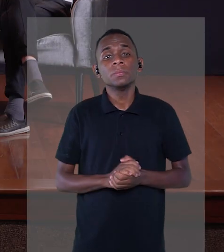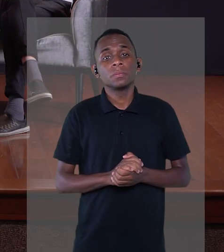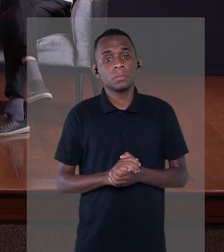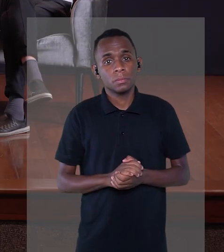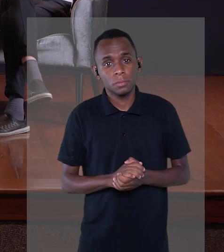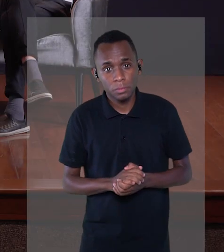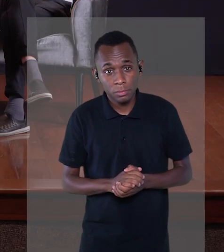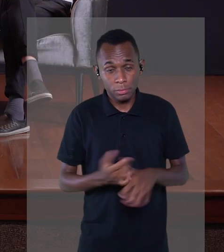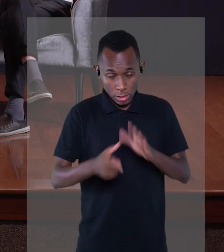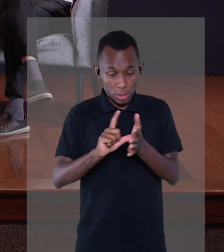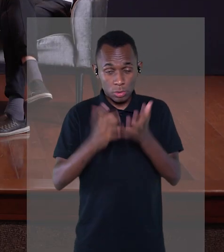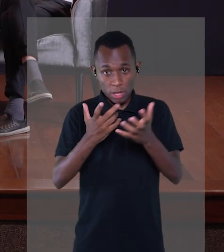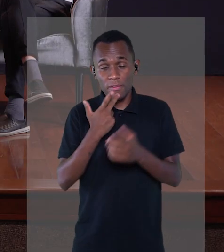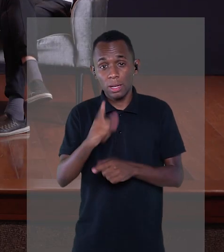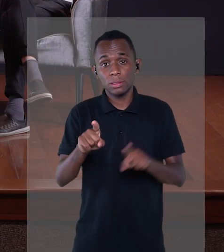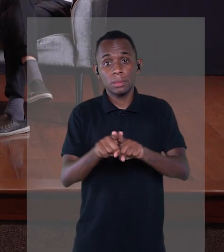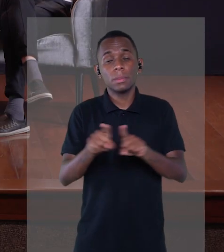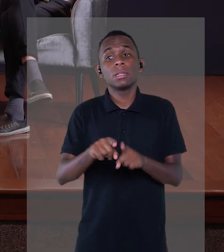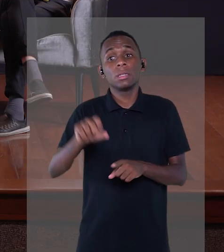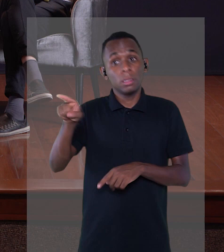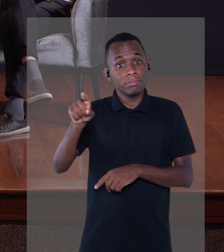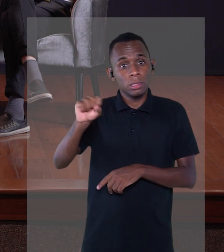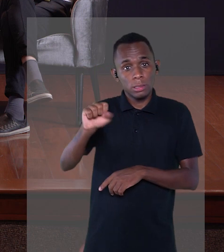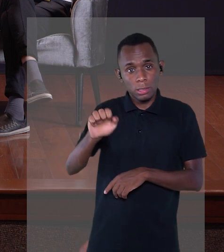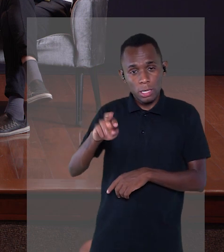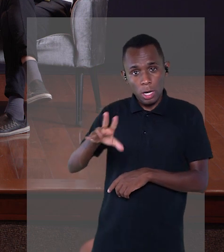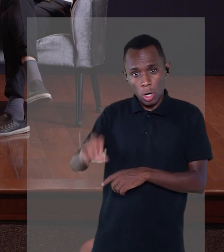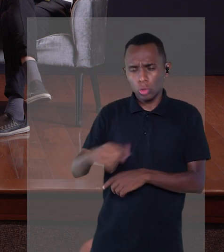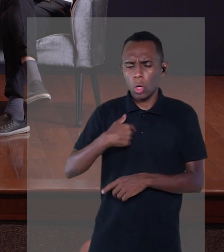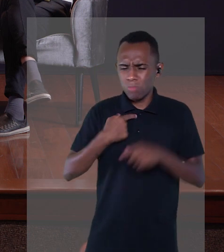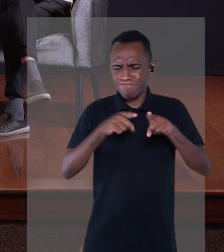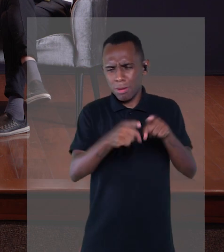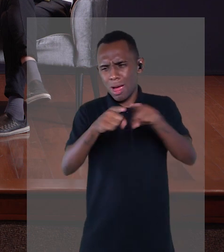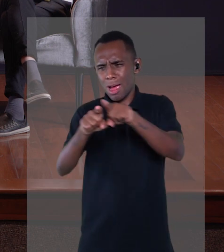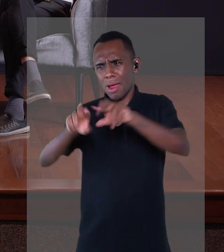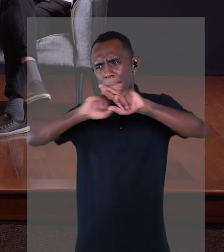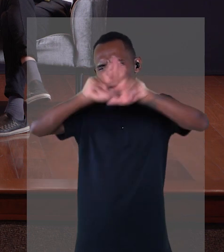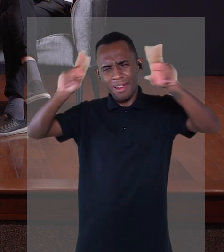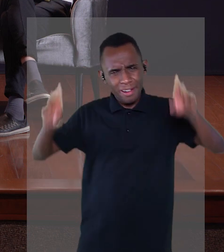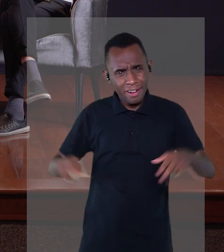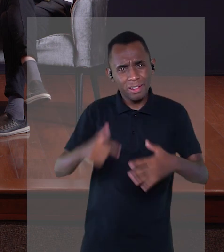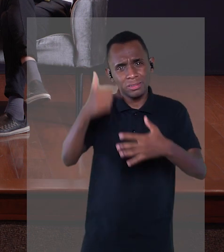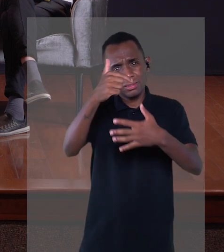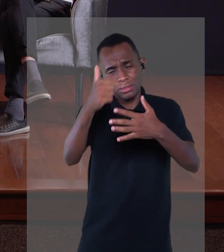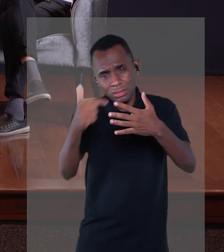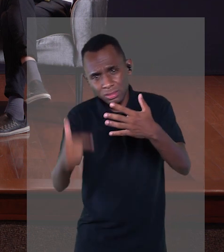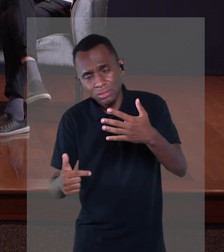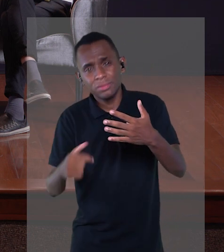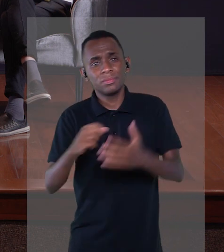Josane, só uma coisinha que eu queria falar, que o Sérgio, eu, como tenho muitos parceiros, tem música com Vanderly, com Zé Cabaleiro,